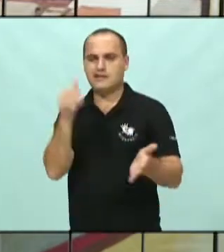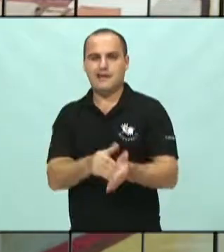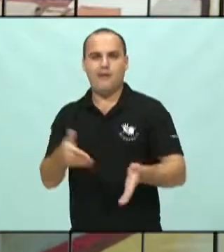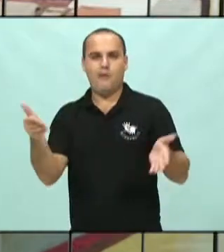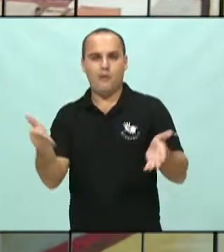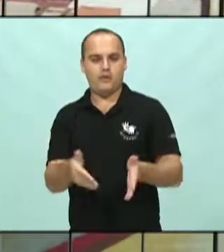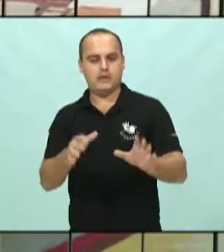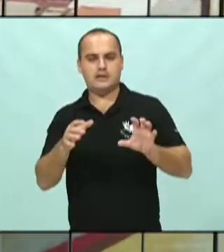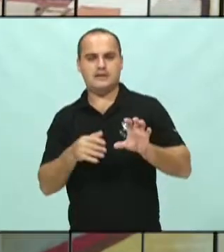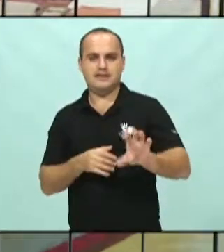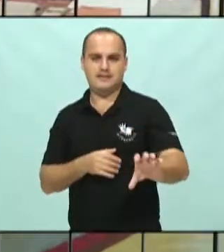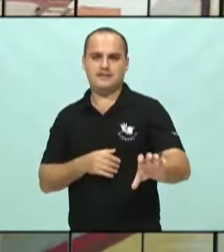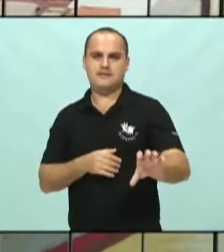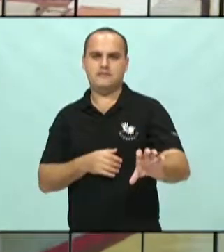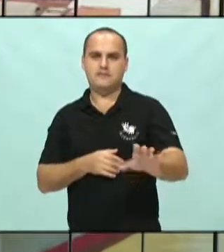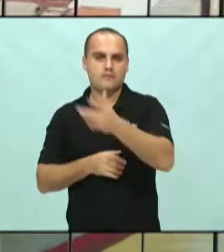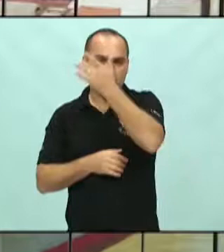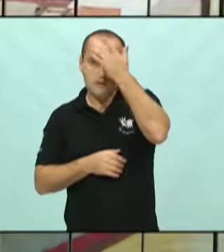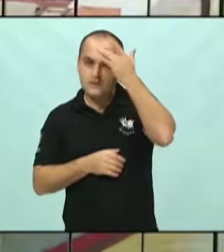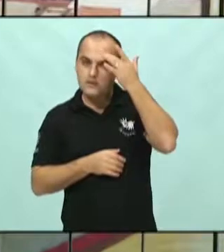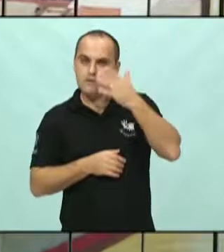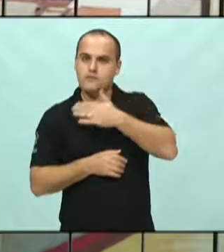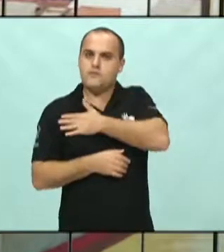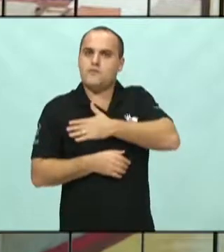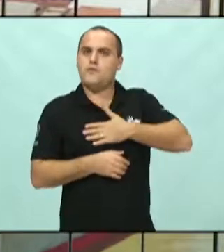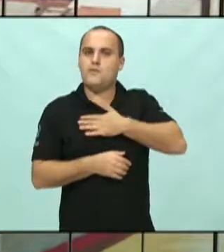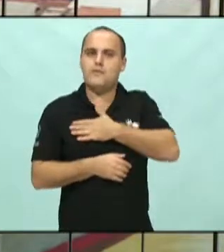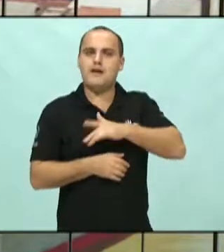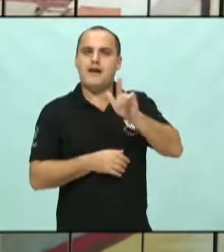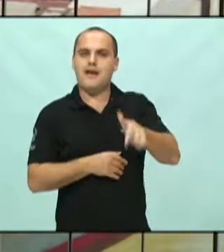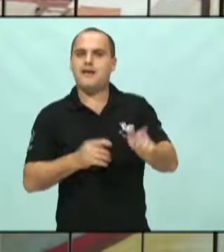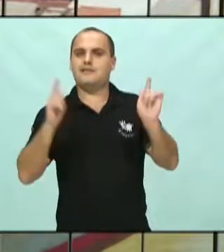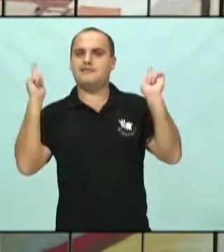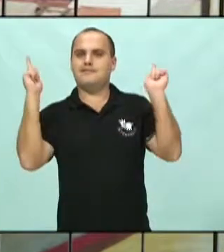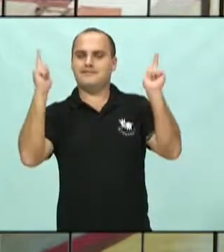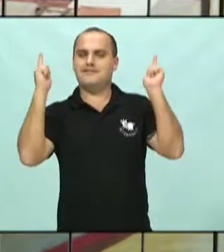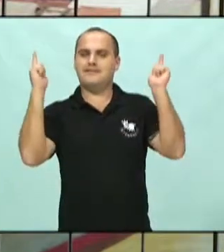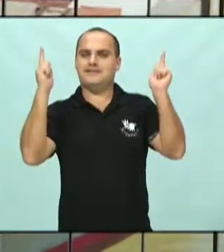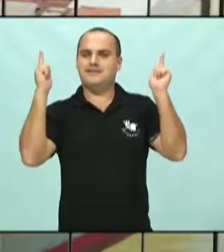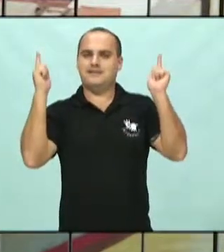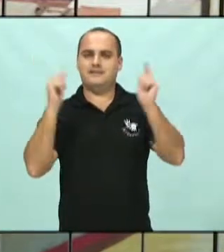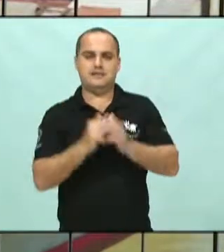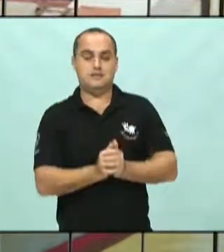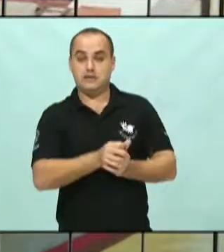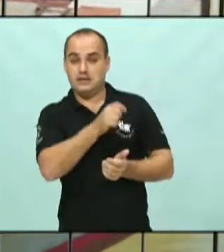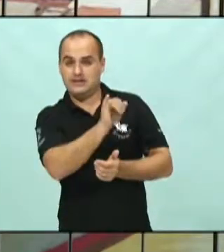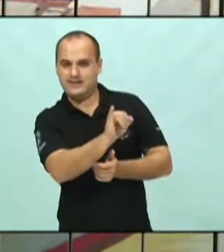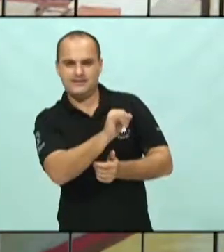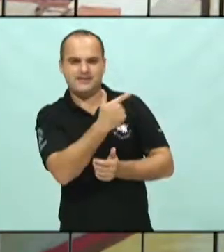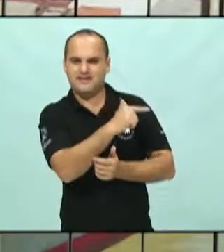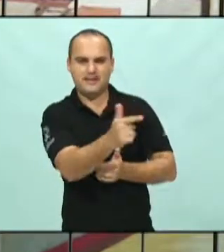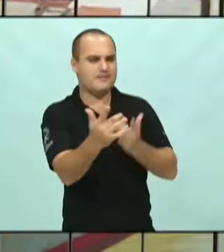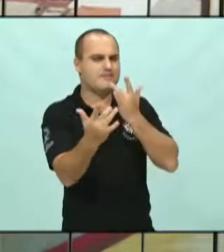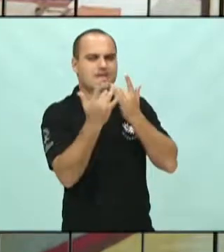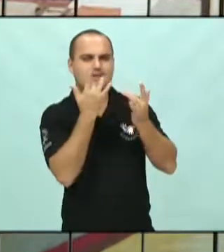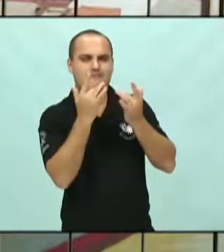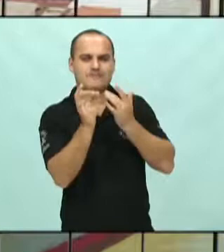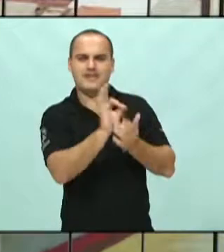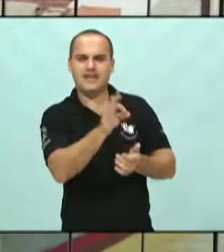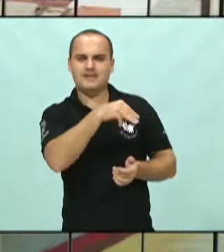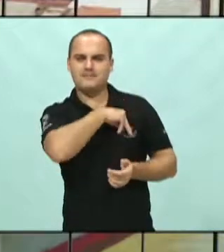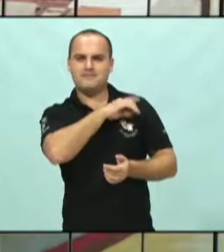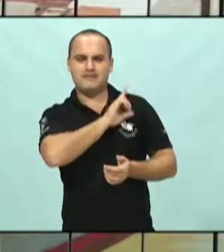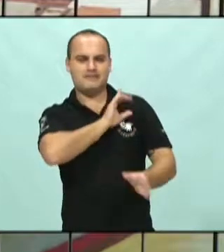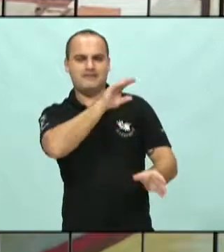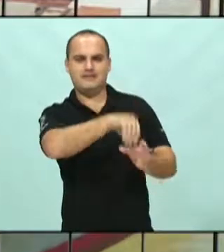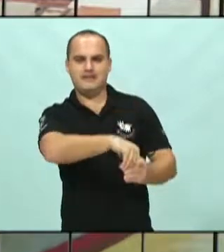tá? A alma do clube é a torcida. Eu tenho certeza que se não fosse essa paixão tão grande que existe pelo Marcílio em